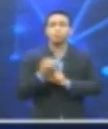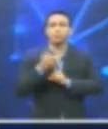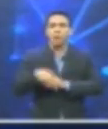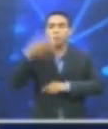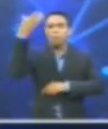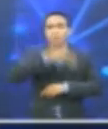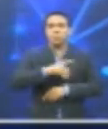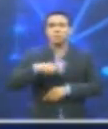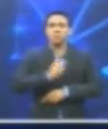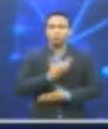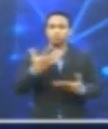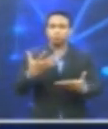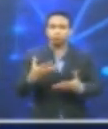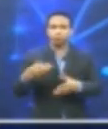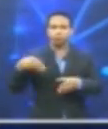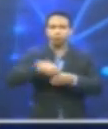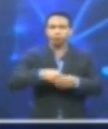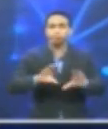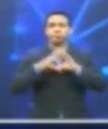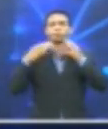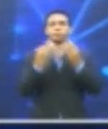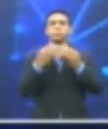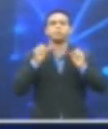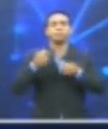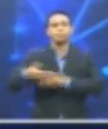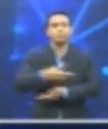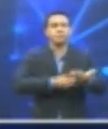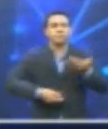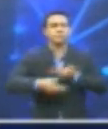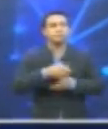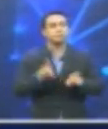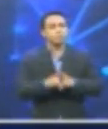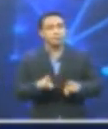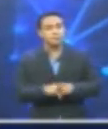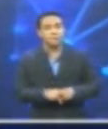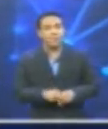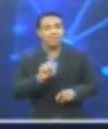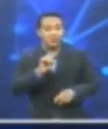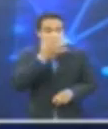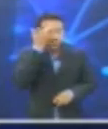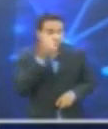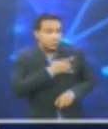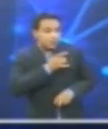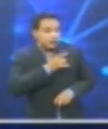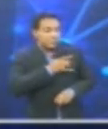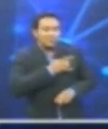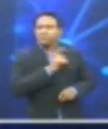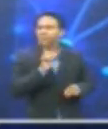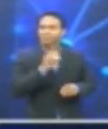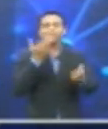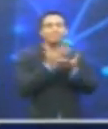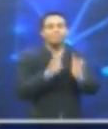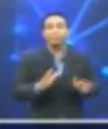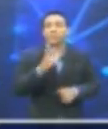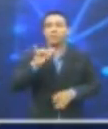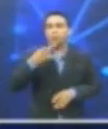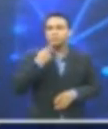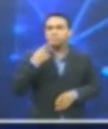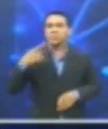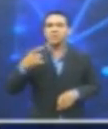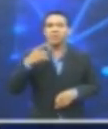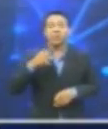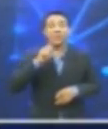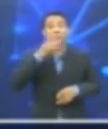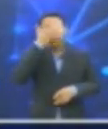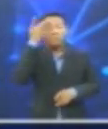nós queremos na comunidade, ela participando, ela perdendo o medo de denunciar que ela tem hoje, porque ela tem medo de denunciar e ser